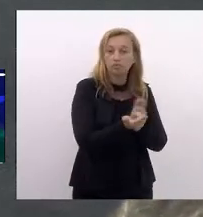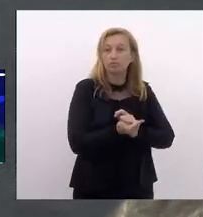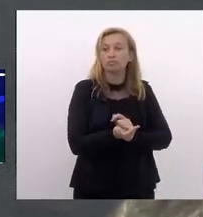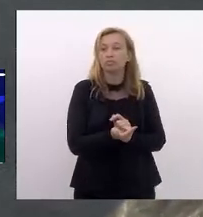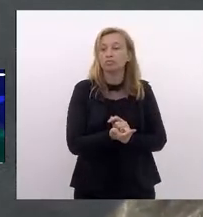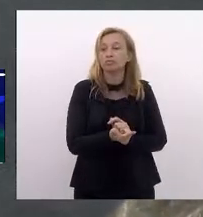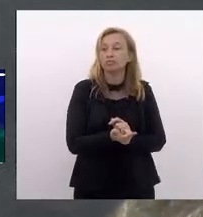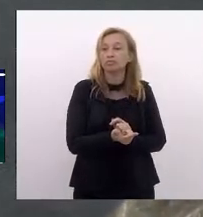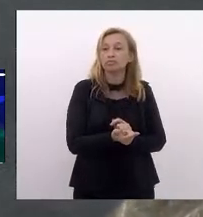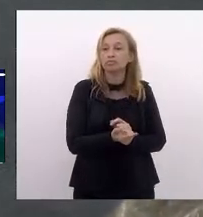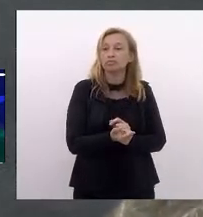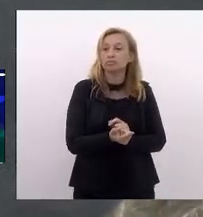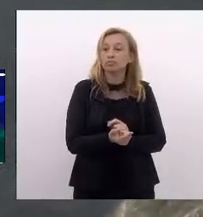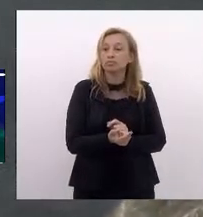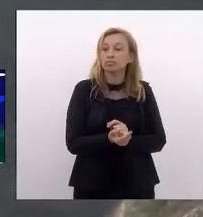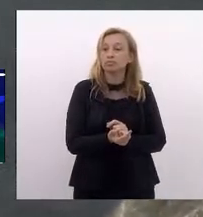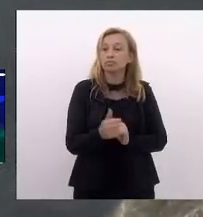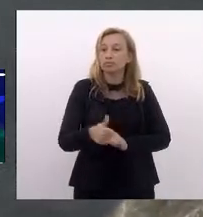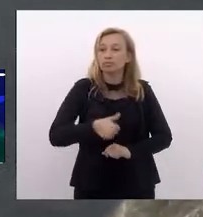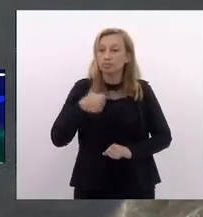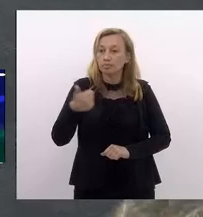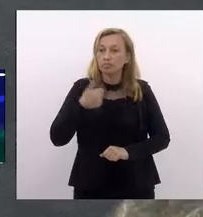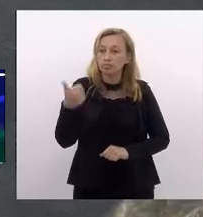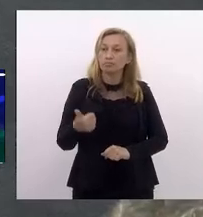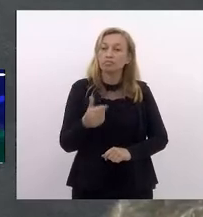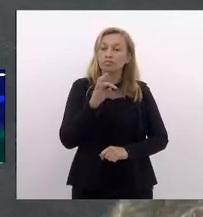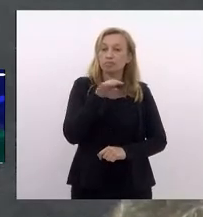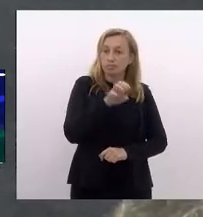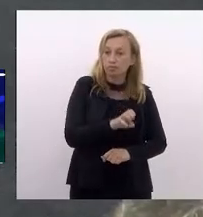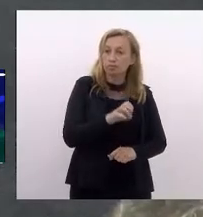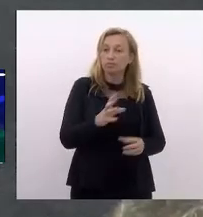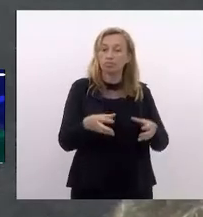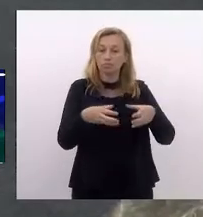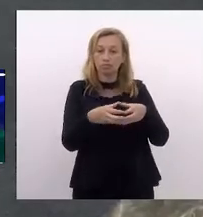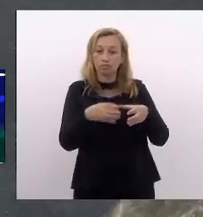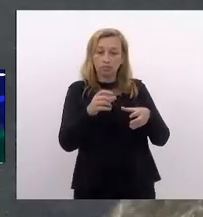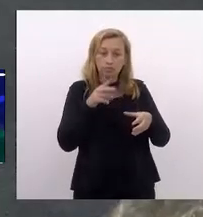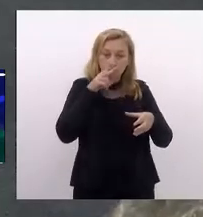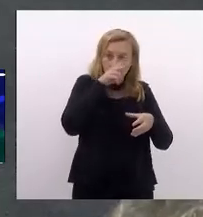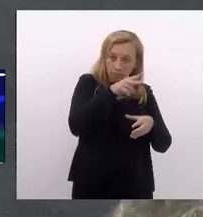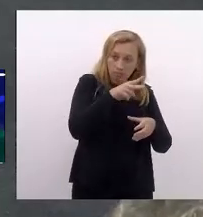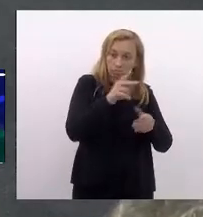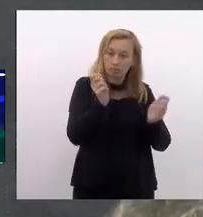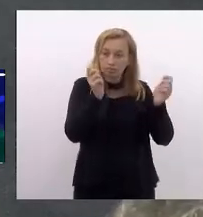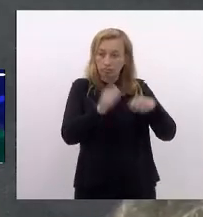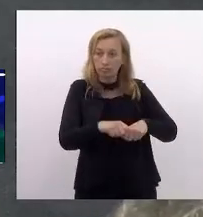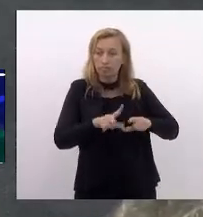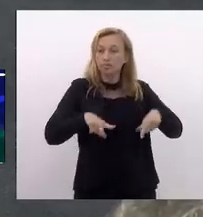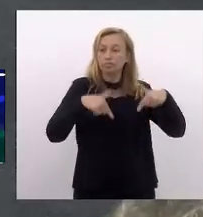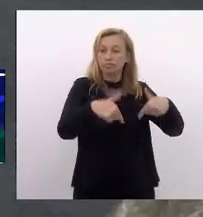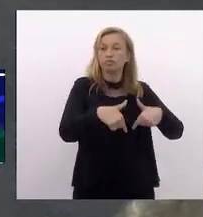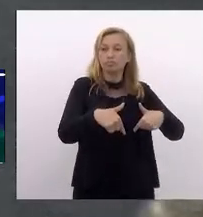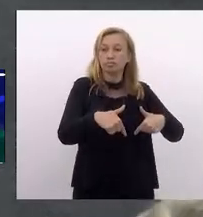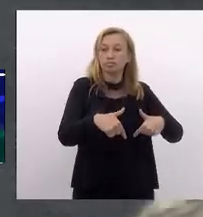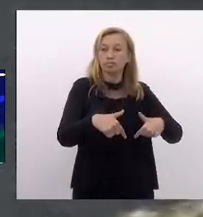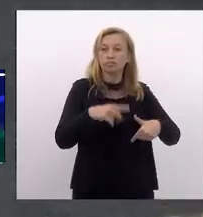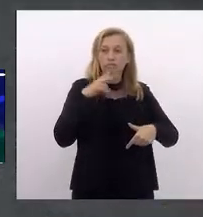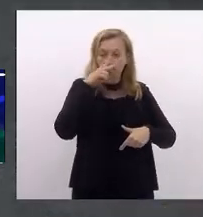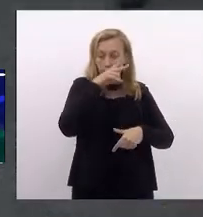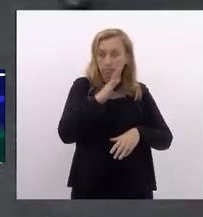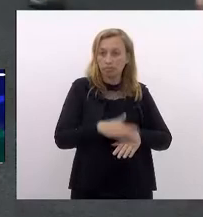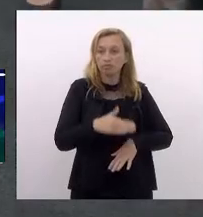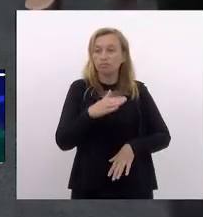a gente institucionaliza esse comitê da mais fôlego para ele mais capacidade de ação e